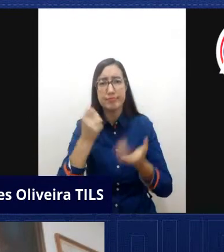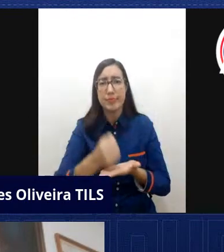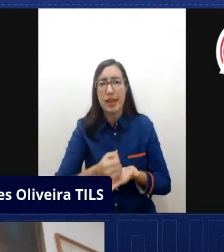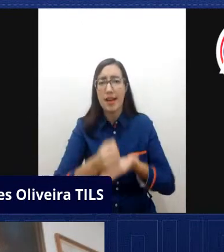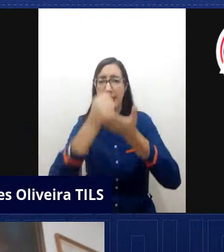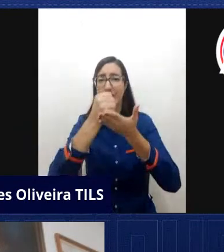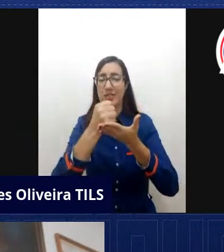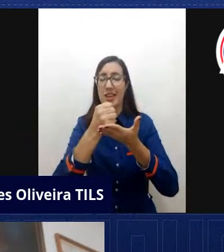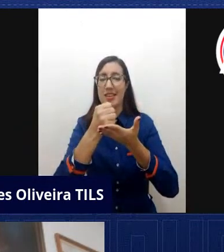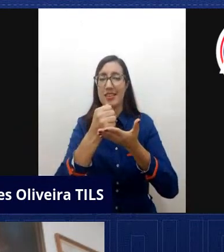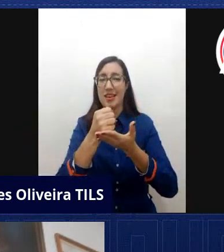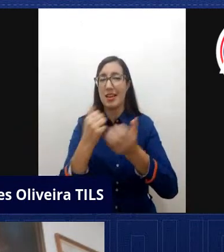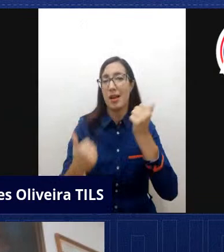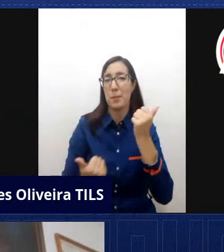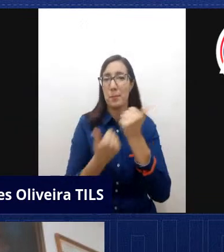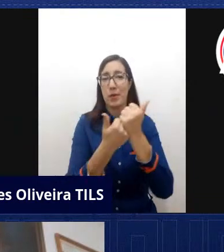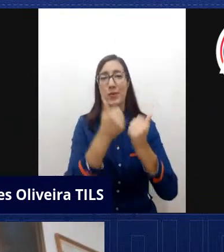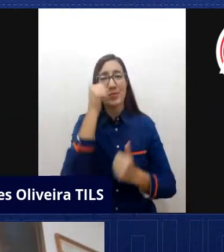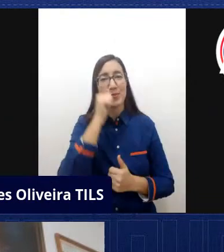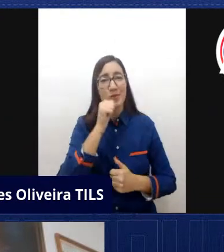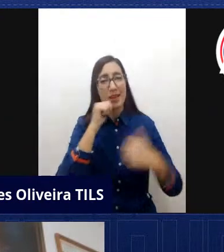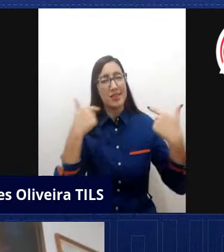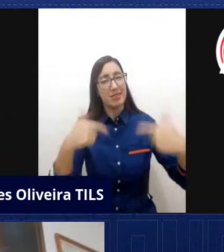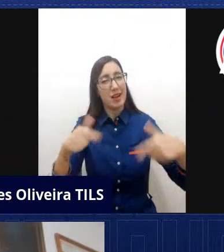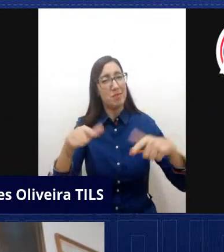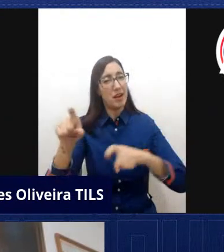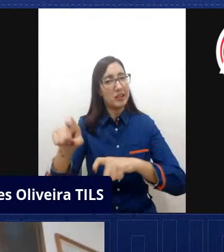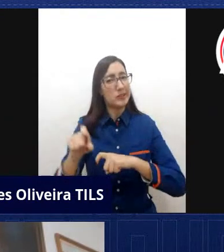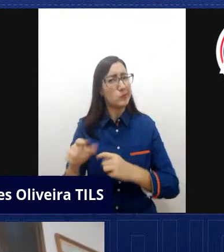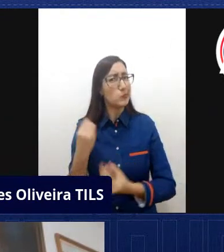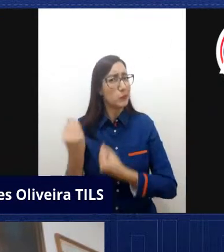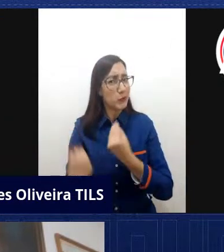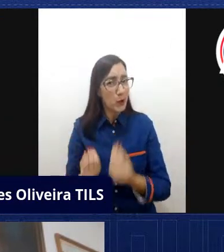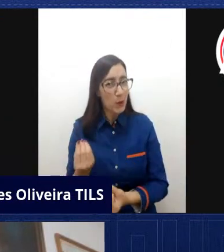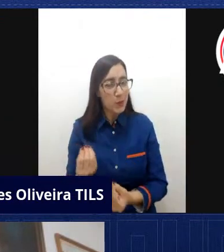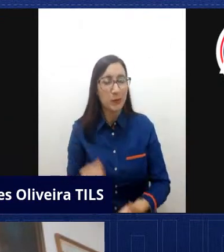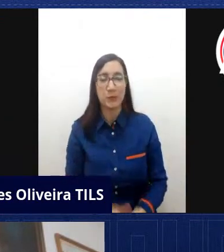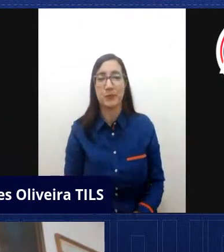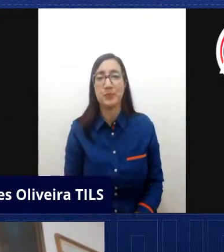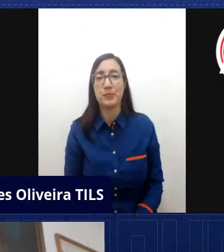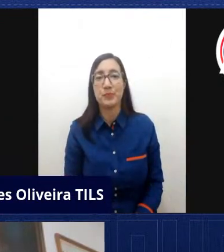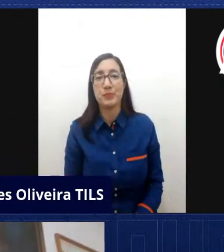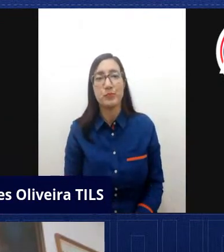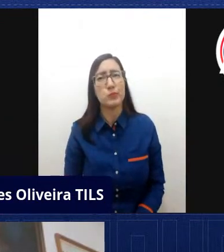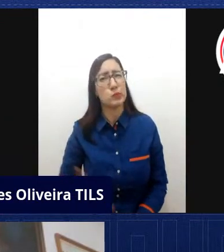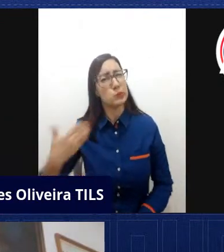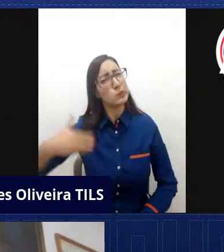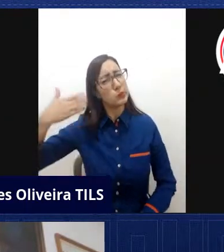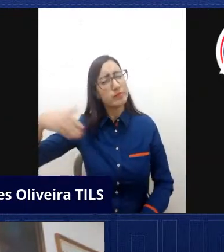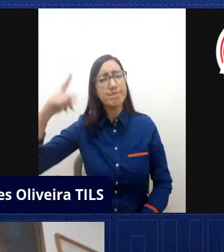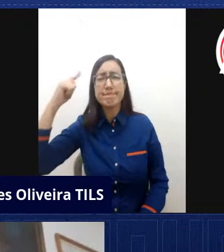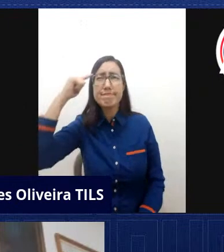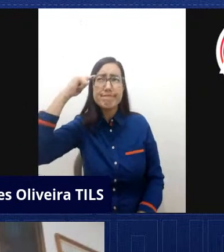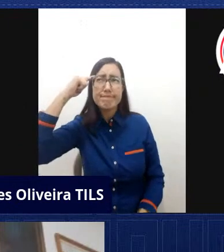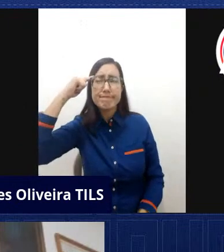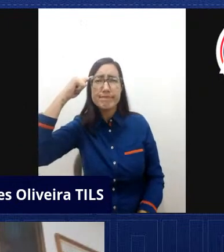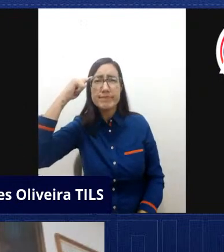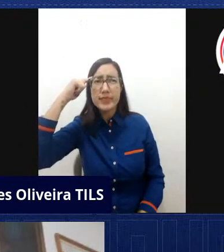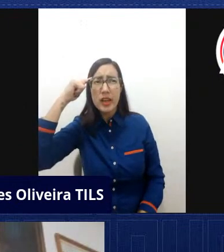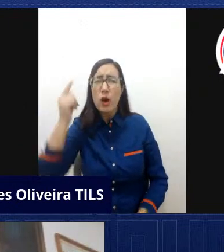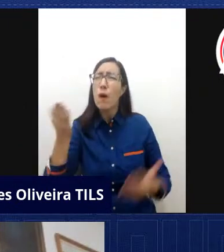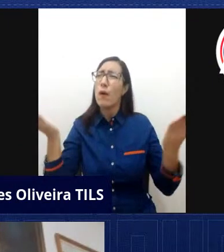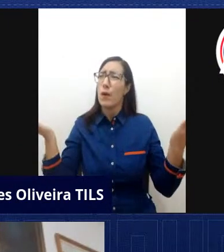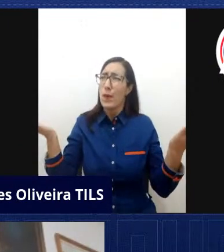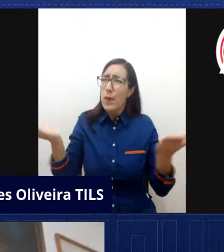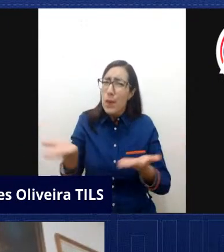né? E aí a gente se perguntava muito, assim, qual era o maior impeditivo das mulheres hoje acessarem